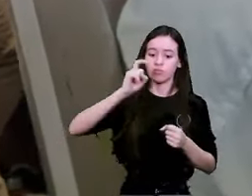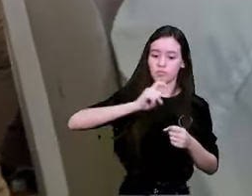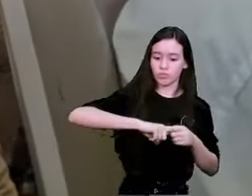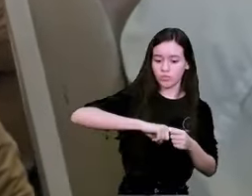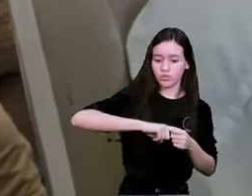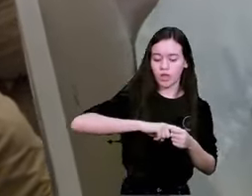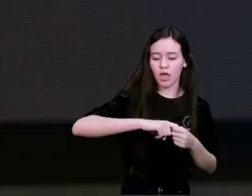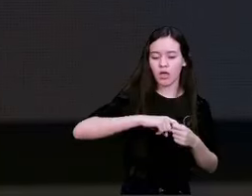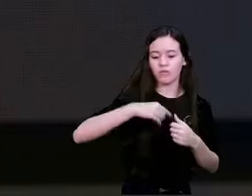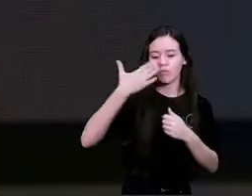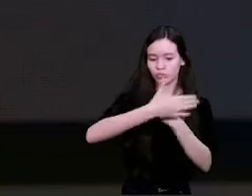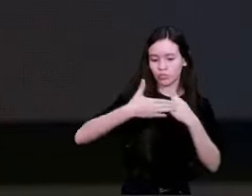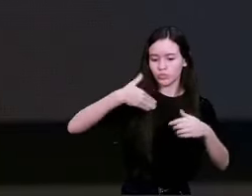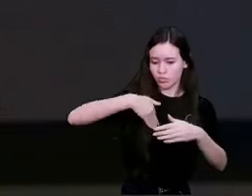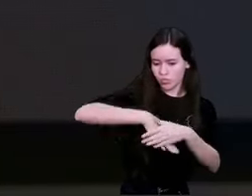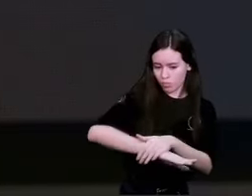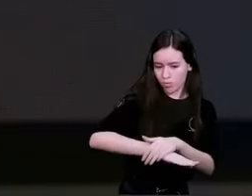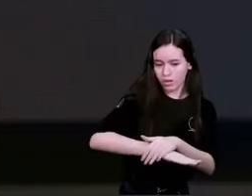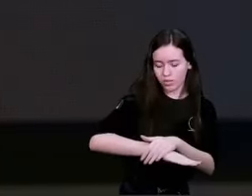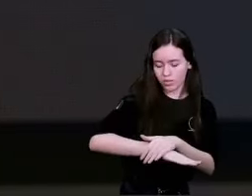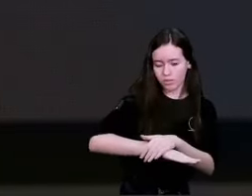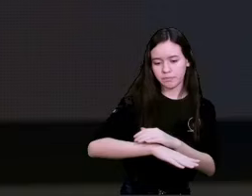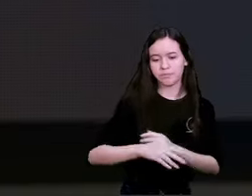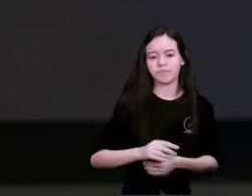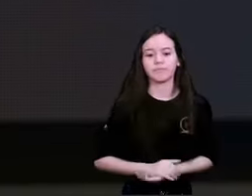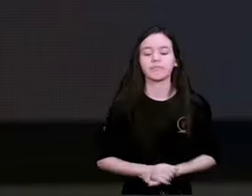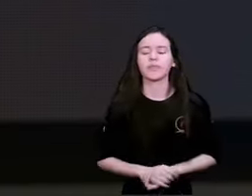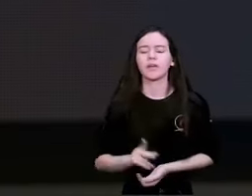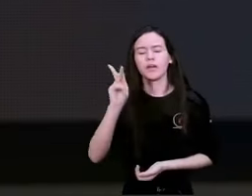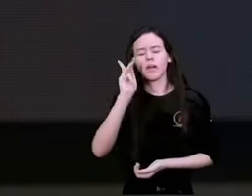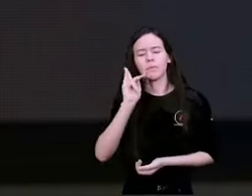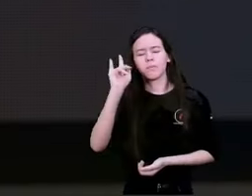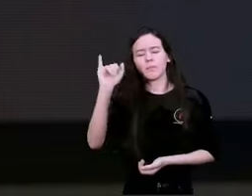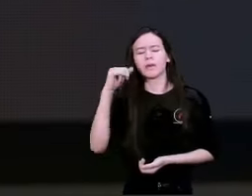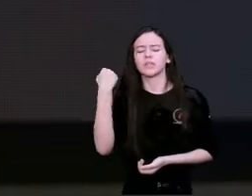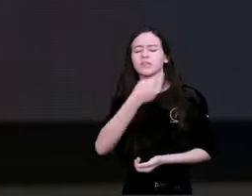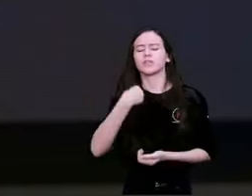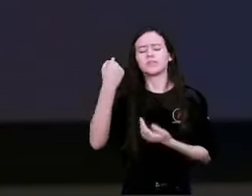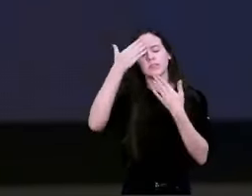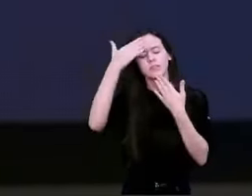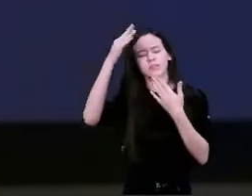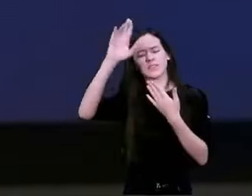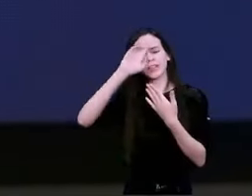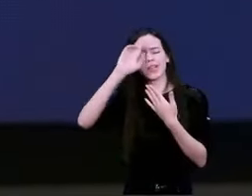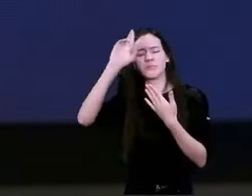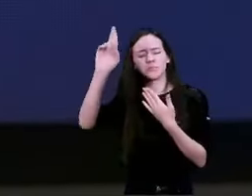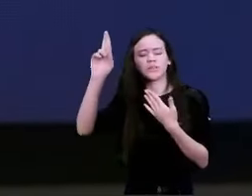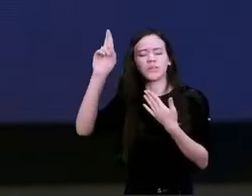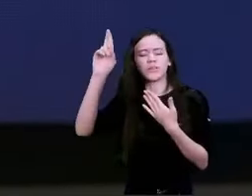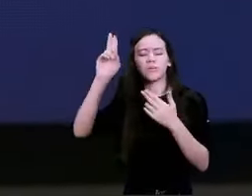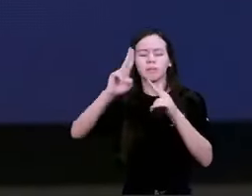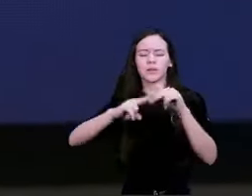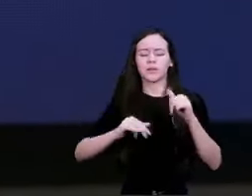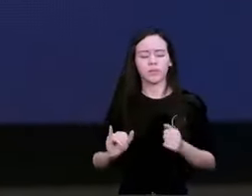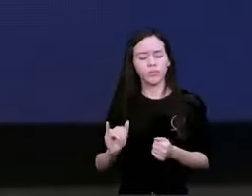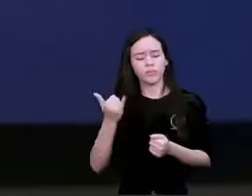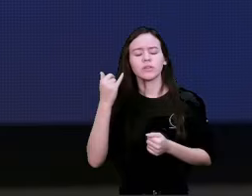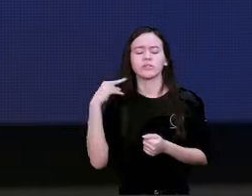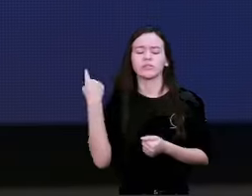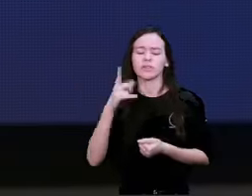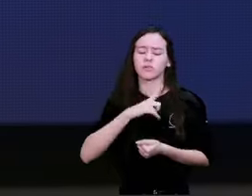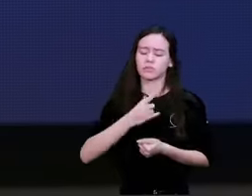na câmara da guarda. Pai, nós te agradecemos, Senhor, pelo privilégio que temos